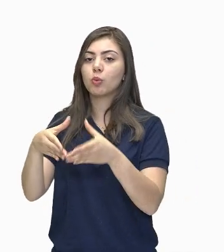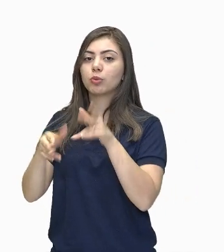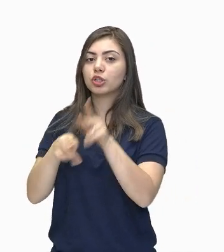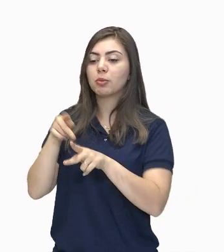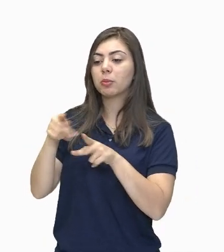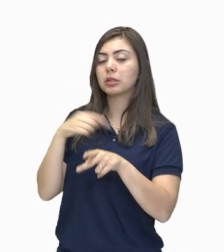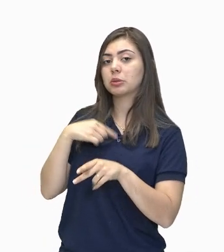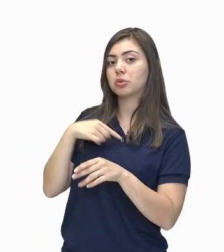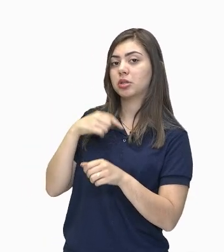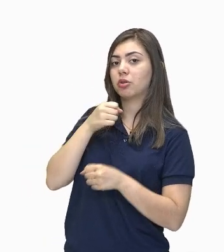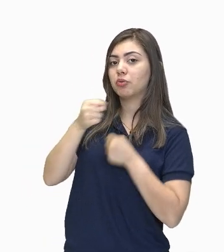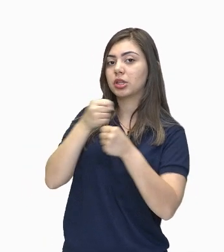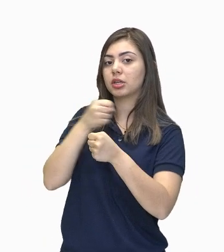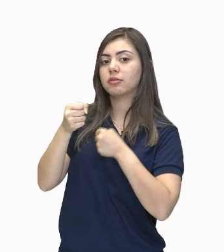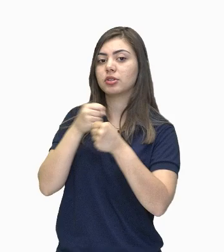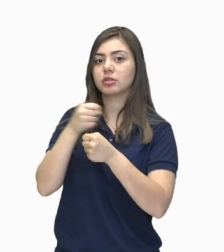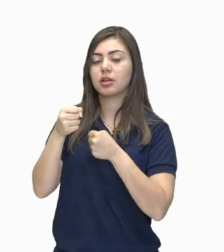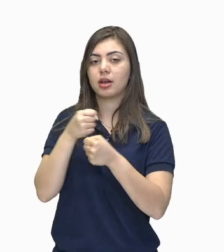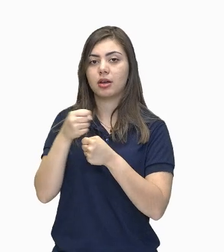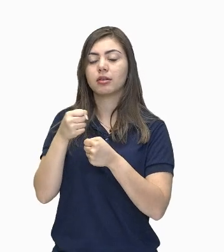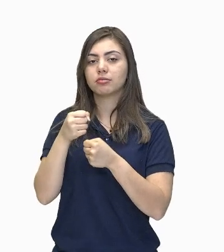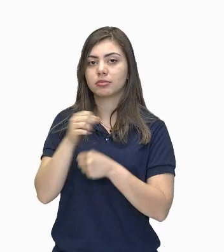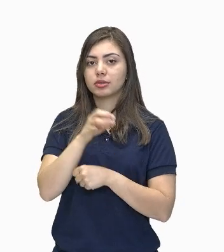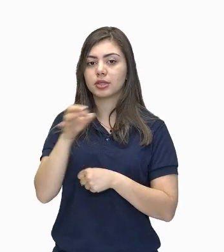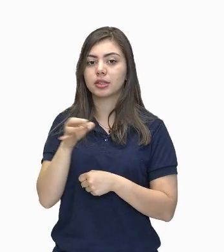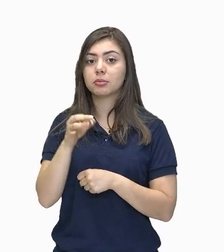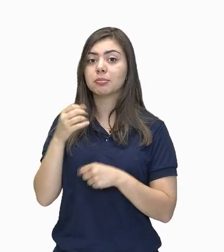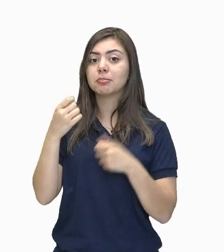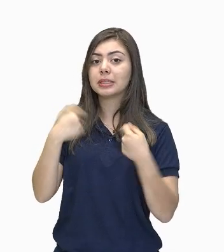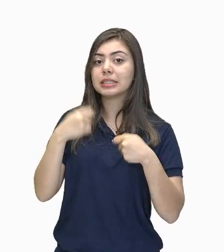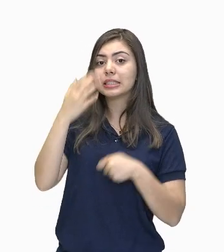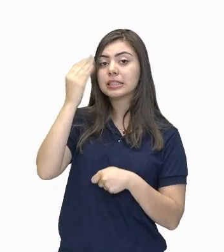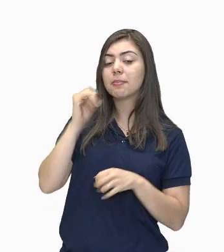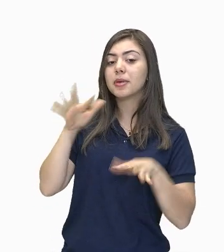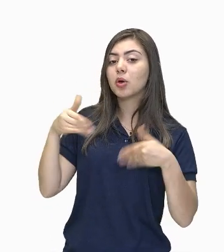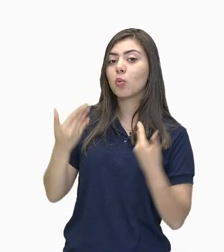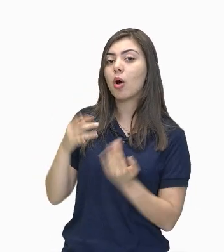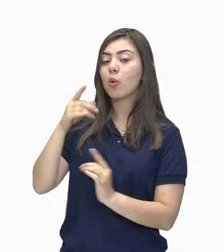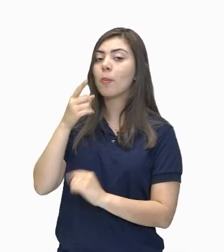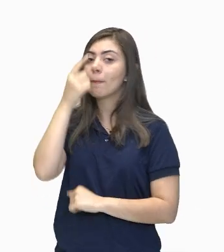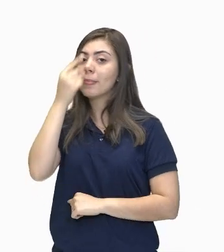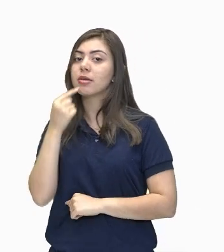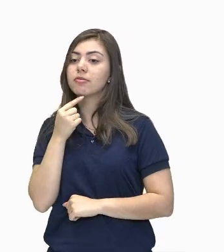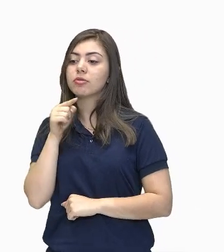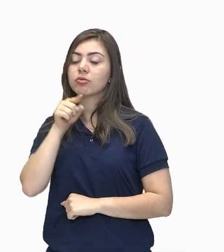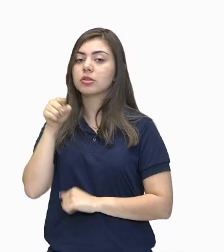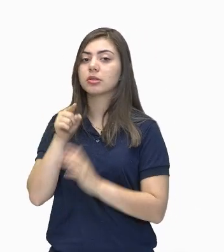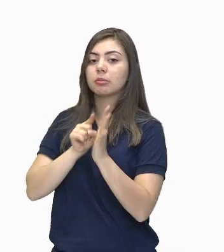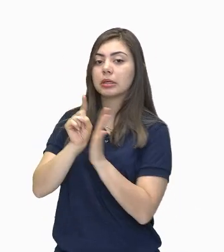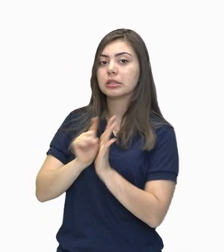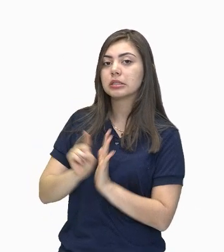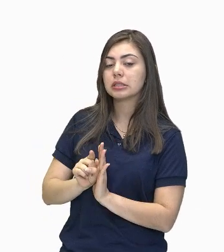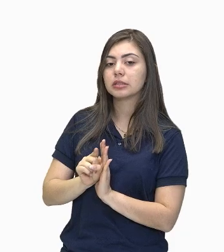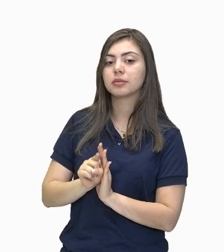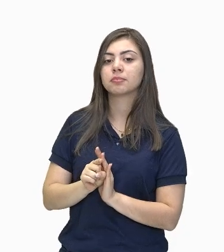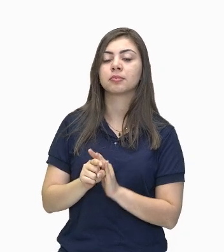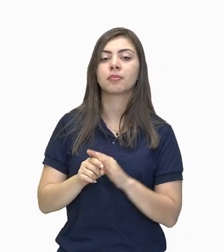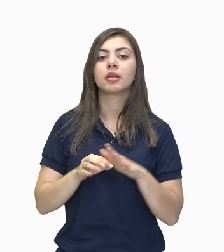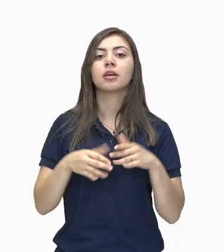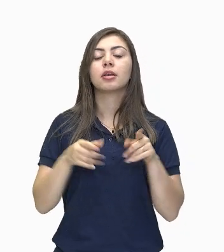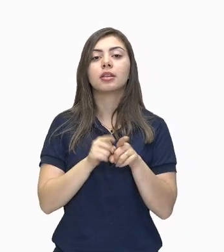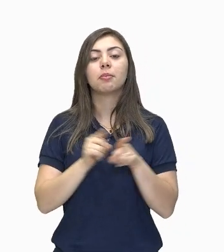foi o que eu mencionei ainda há pouco, né, você precisa saber quais são os perfis que você quer abordar, selecionar o instrumento de coleta, né,